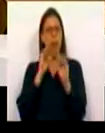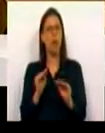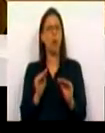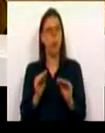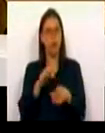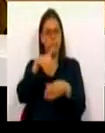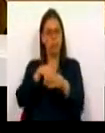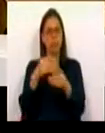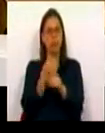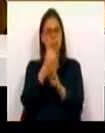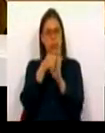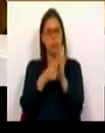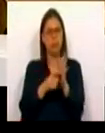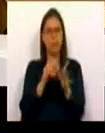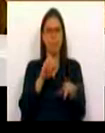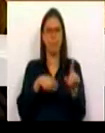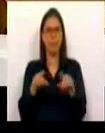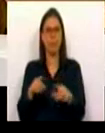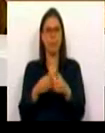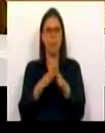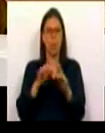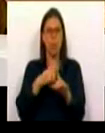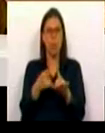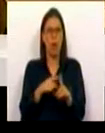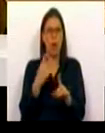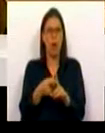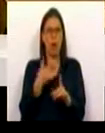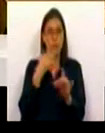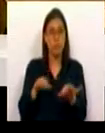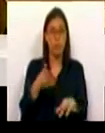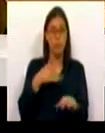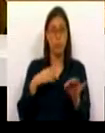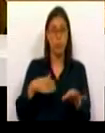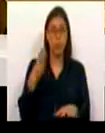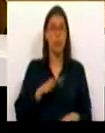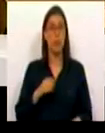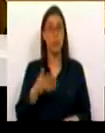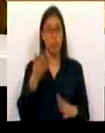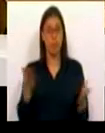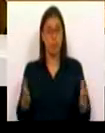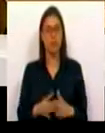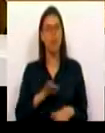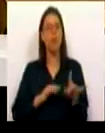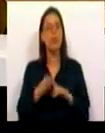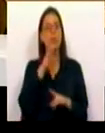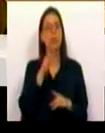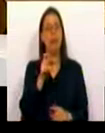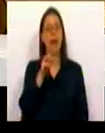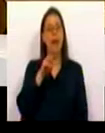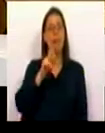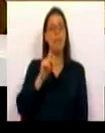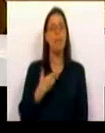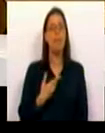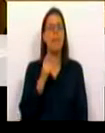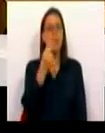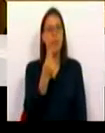educativo contenha disposições que têm que variar todos os anos. Peço que conclua, Sr. Deputado, faz favor. Concluirei, Sr. Presidente. E, portanto, Sr. Deputado Amadeu